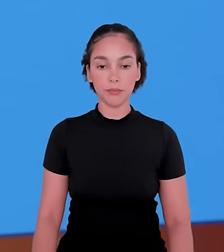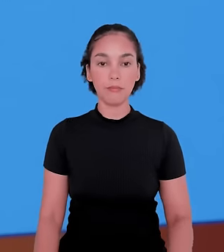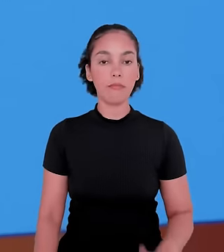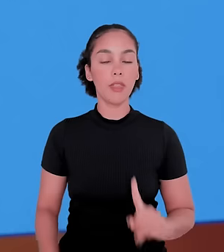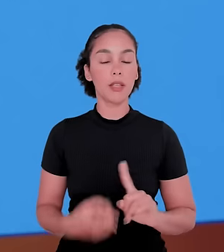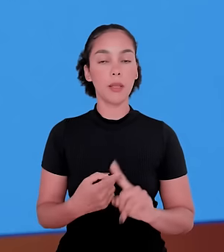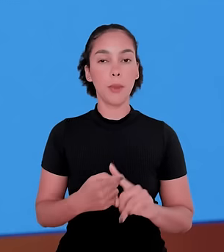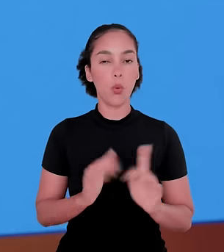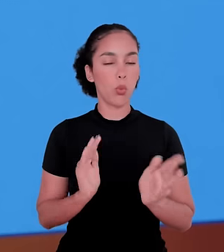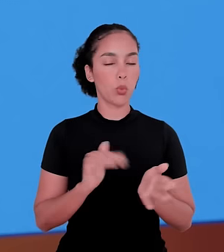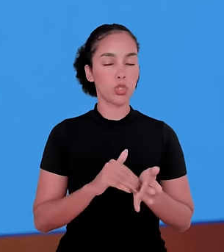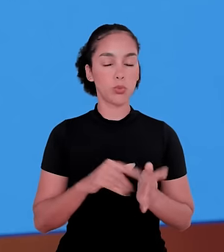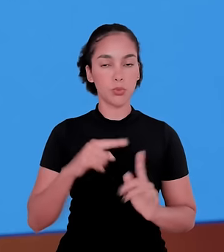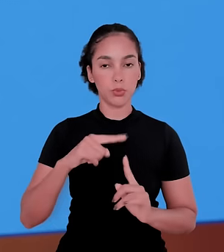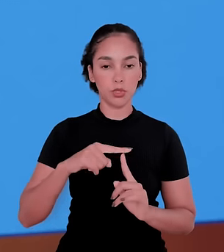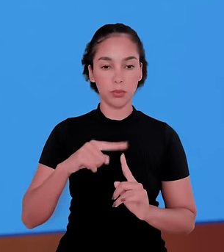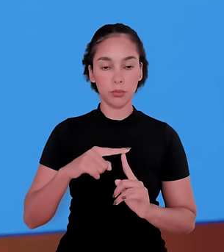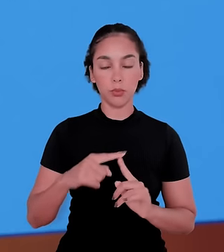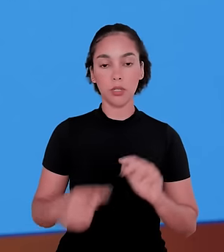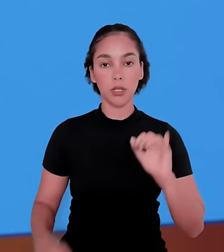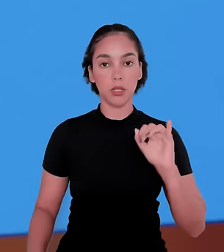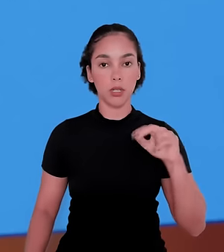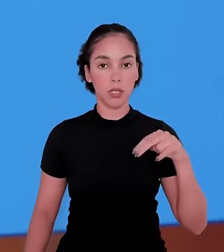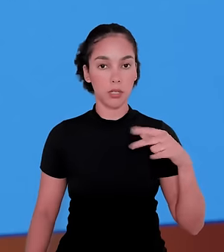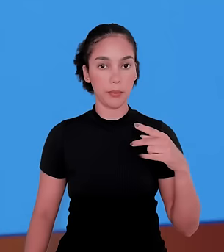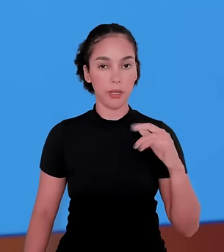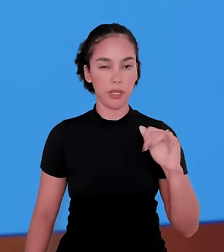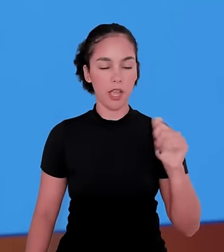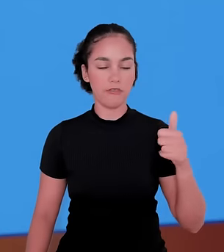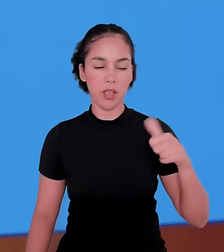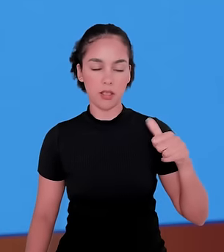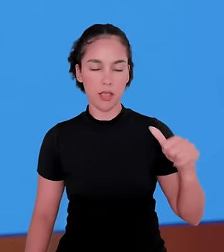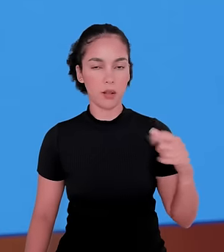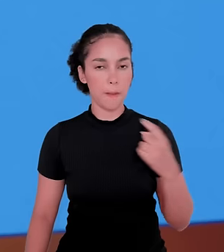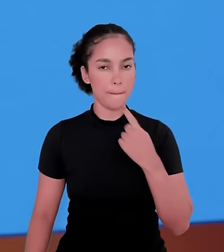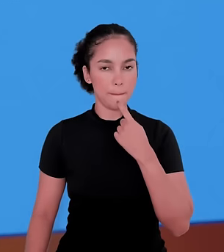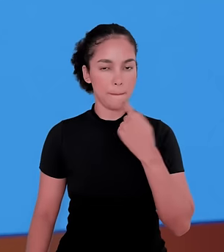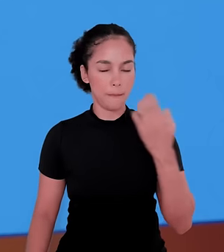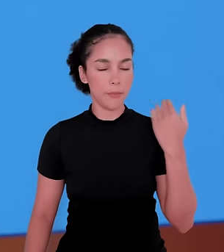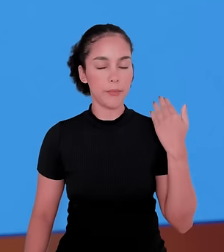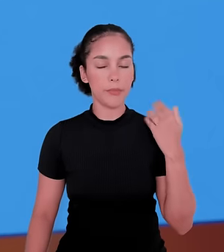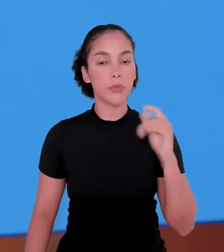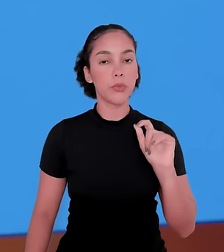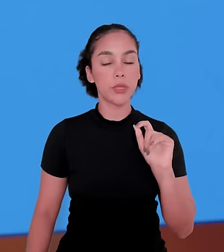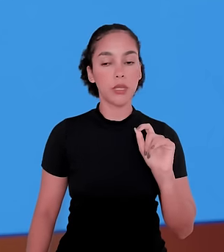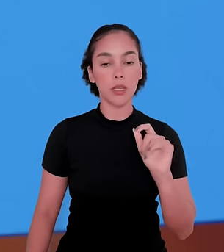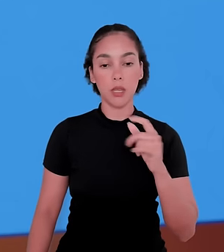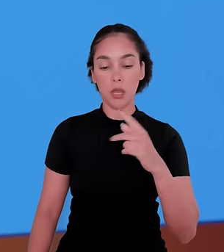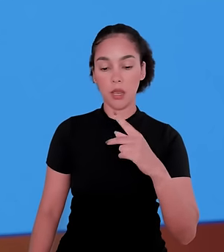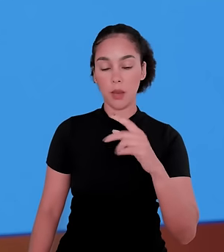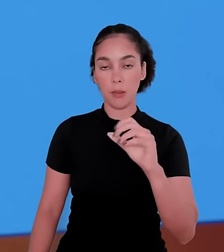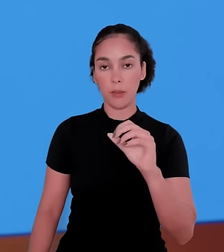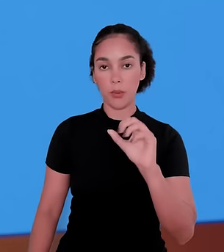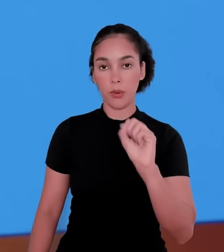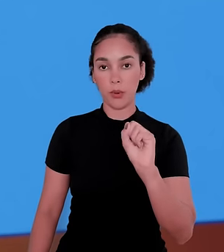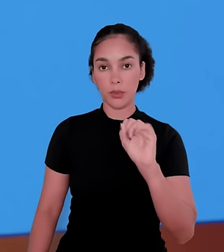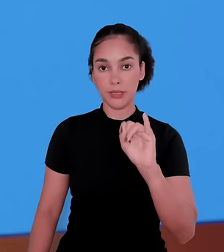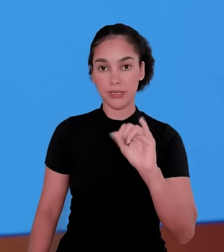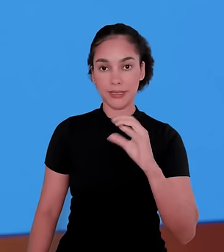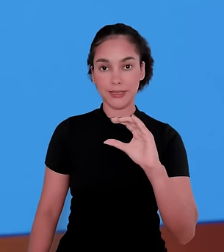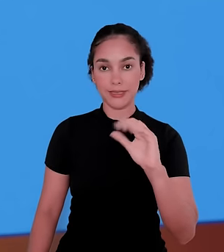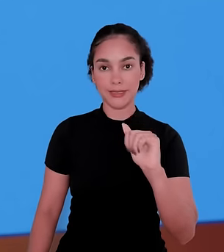marca que o NPI tá avaliando mais recentemente é a chamada marca de posição que é bem